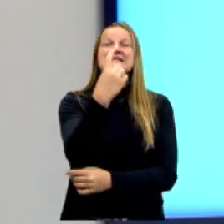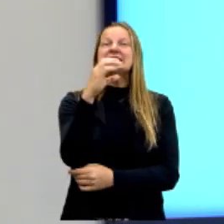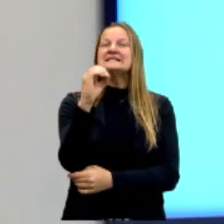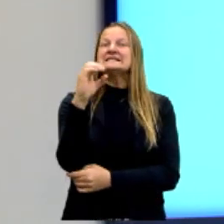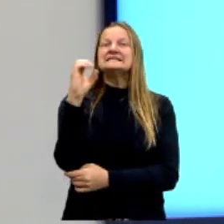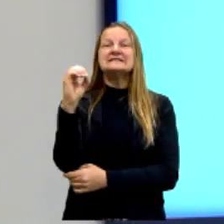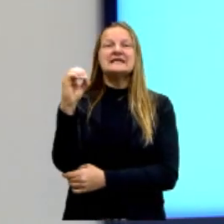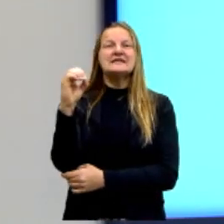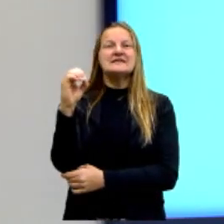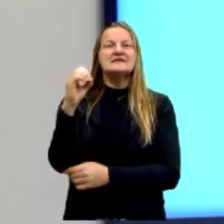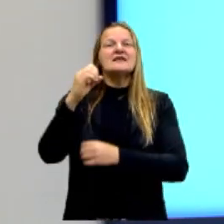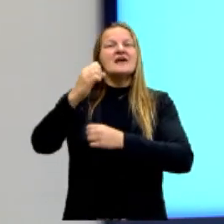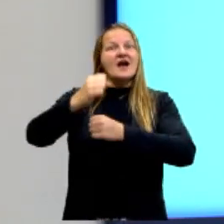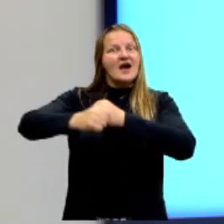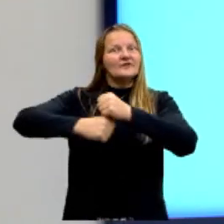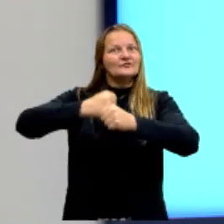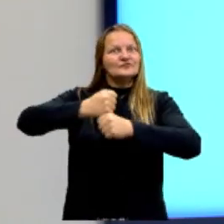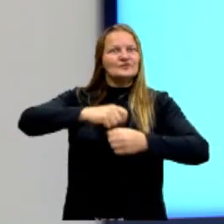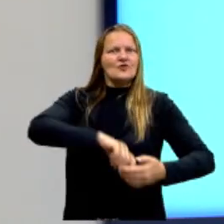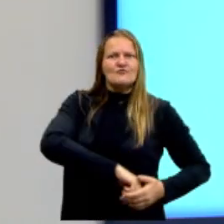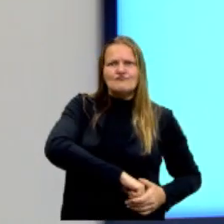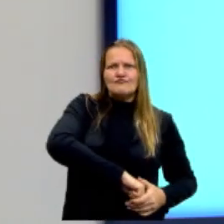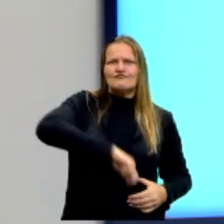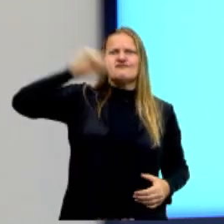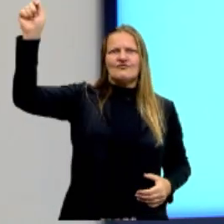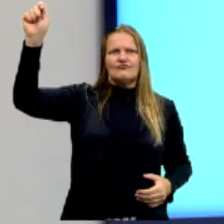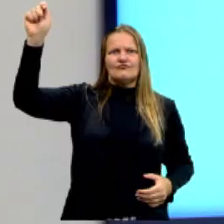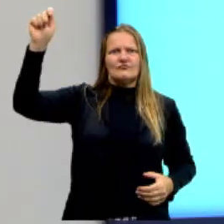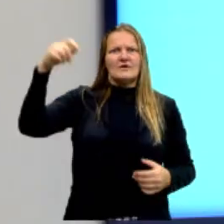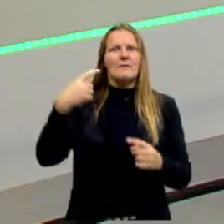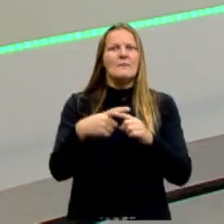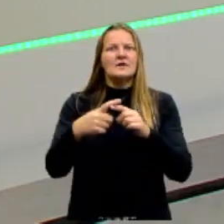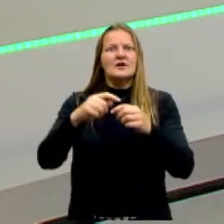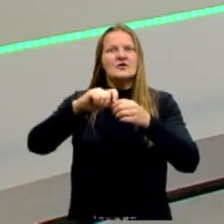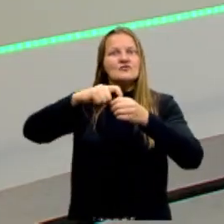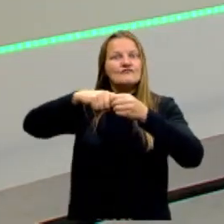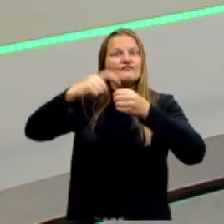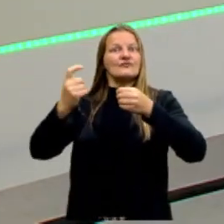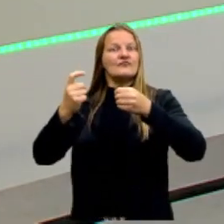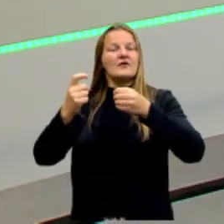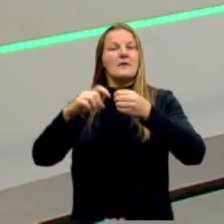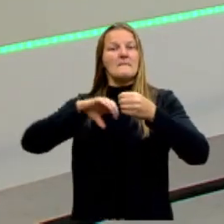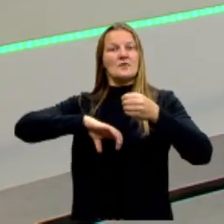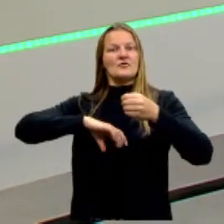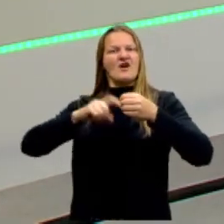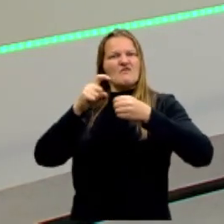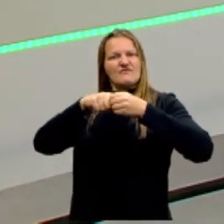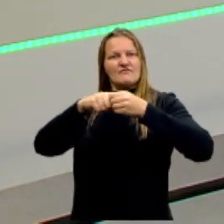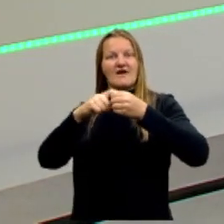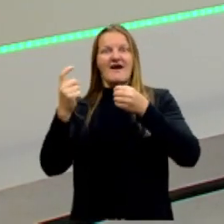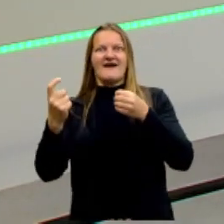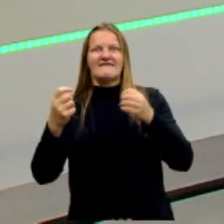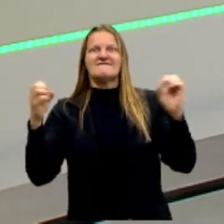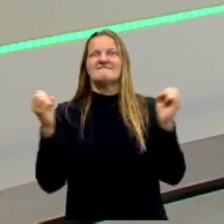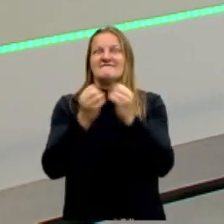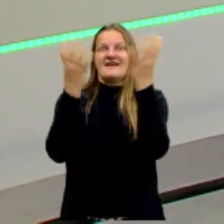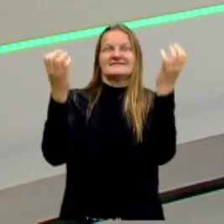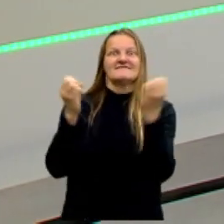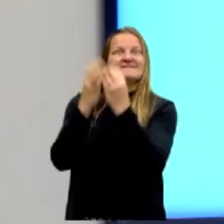anos da Independência meu povo então era época período de festas